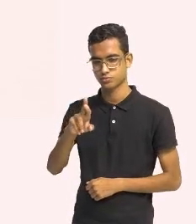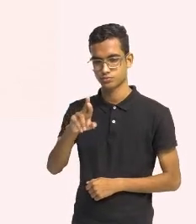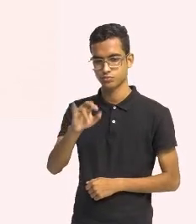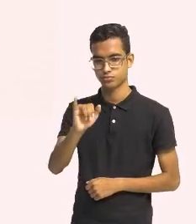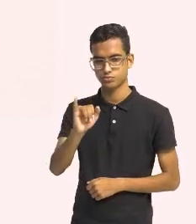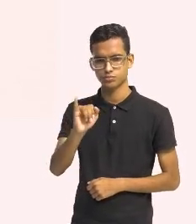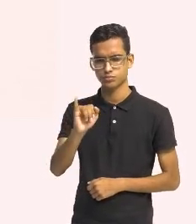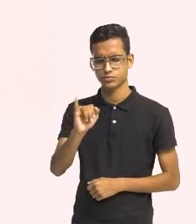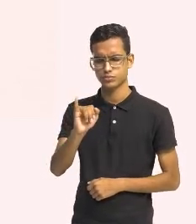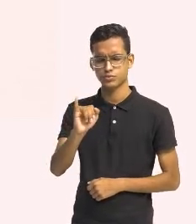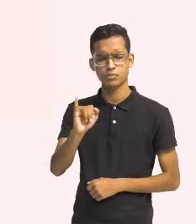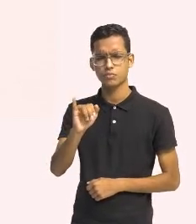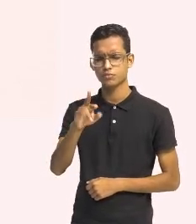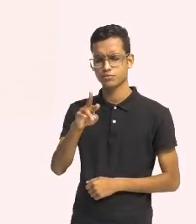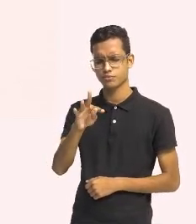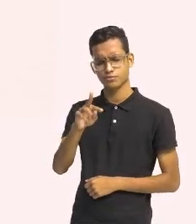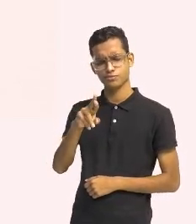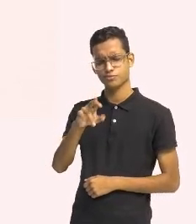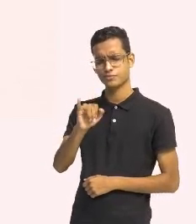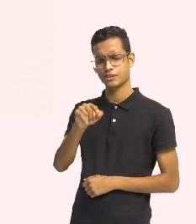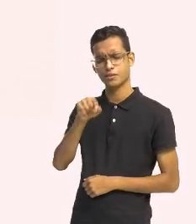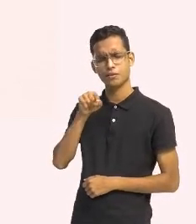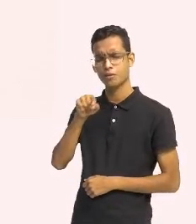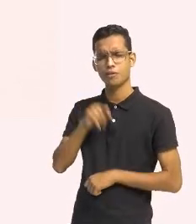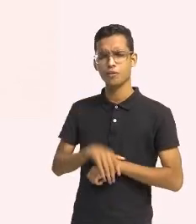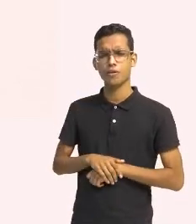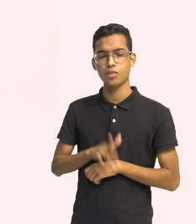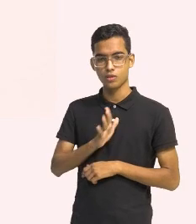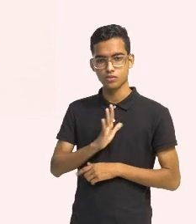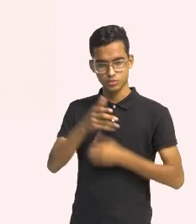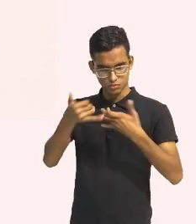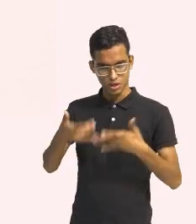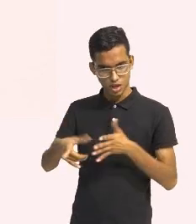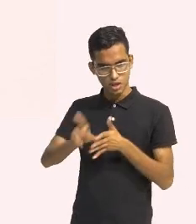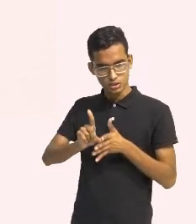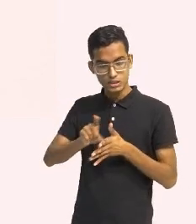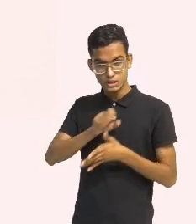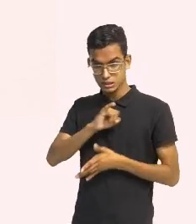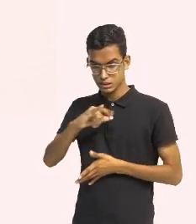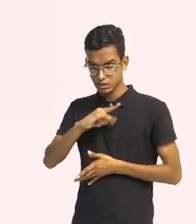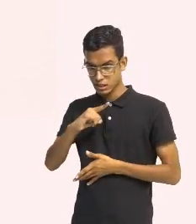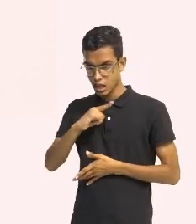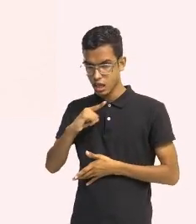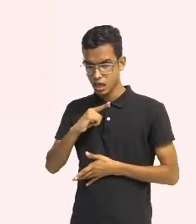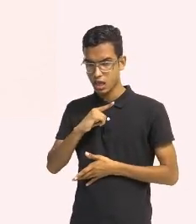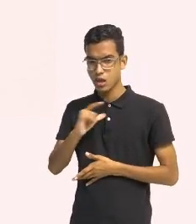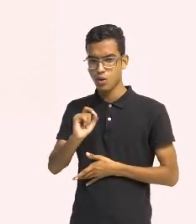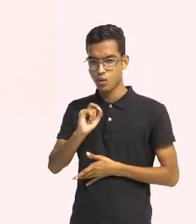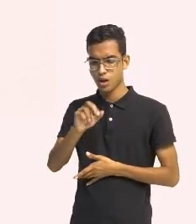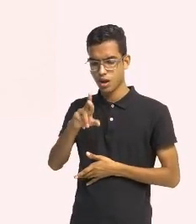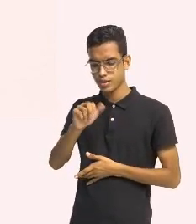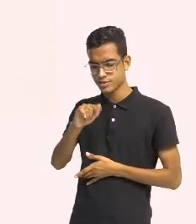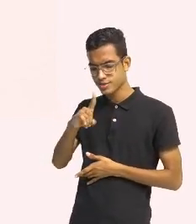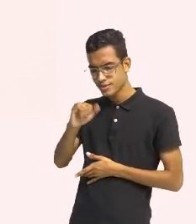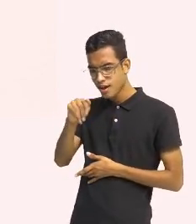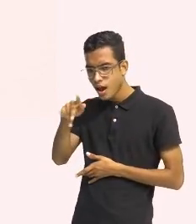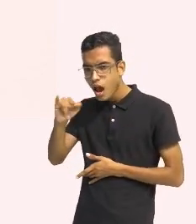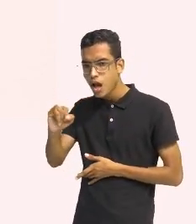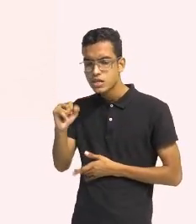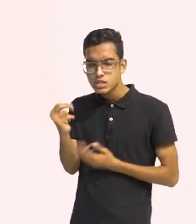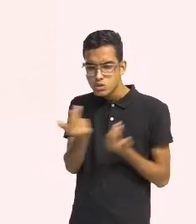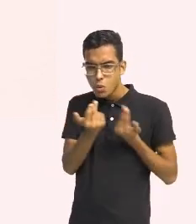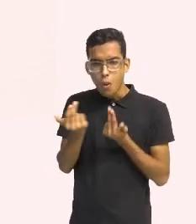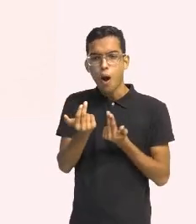Professora, de onde veio esse tri? Gente, eu não comentei com vocês? Se a gente tem radicais iguais, a gente pode utilizar esses